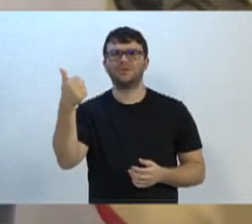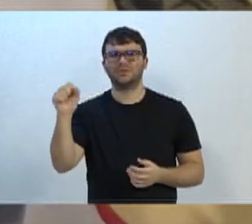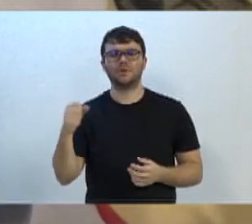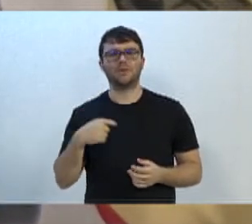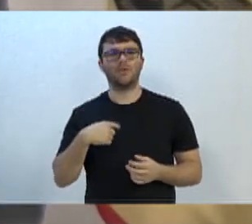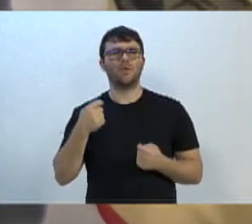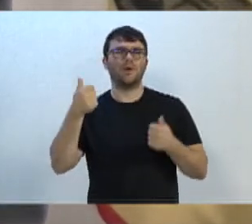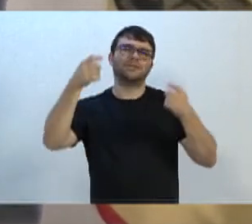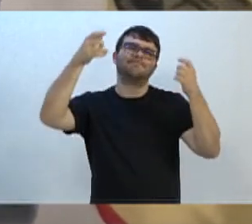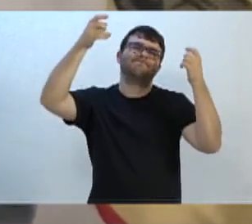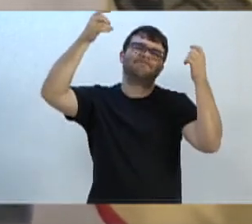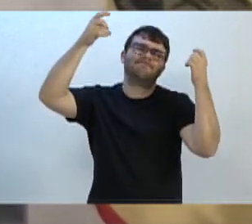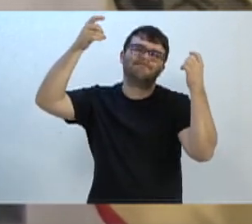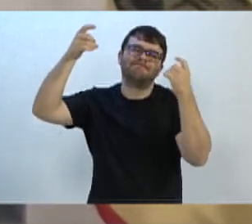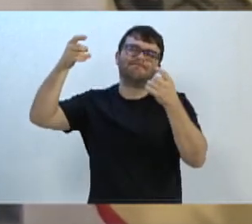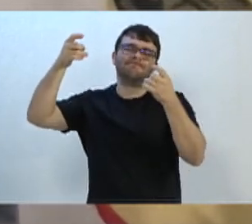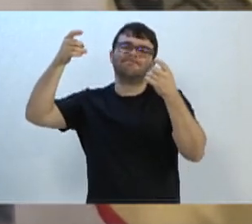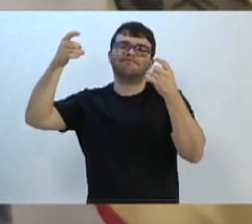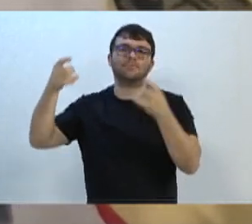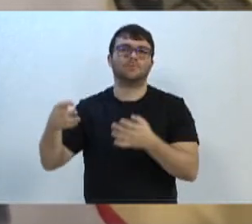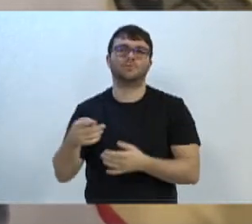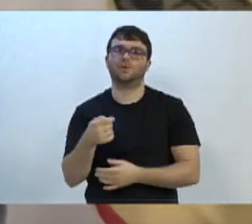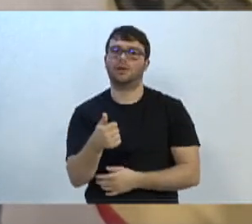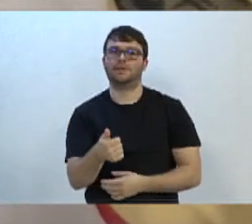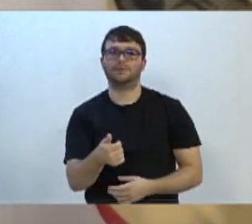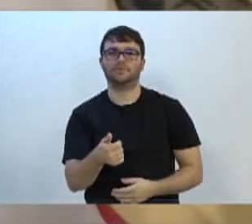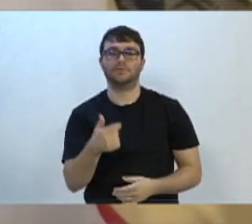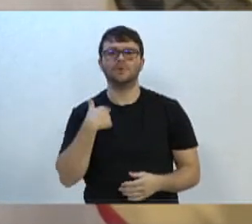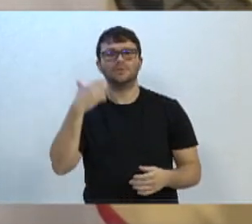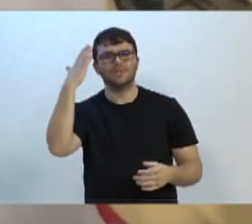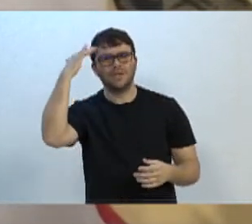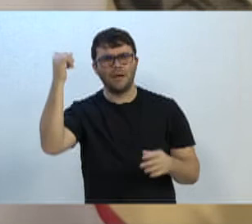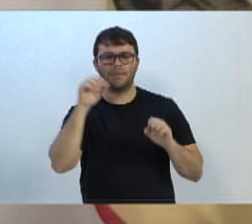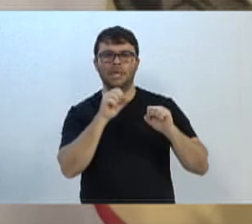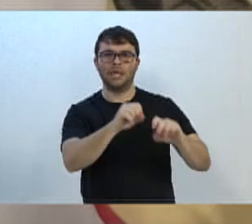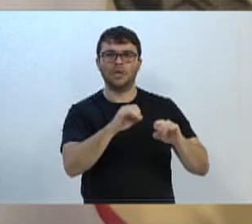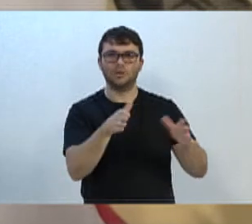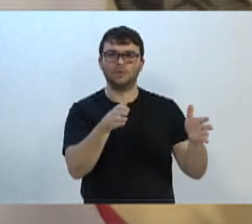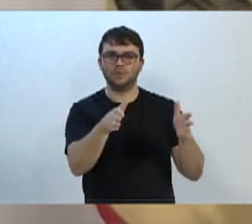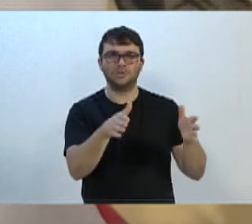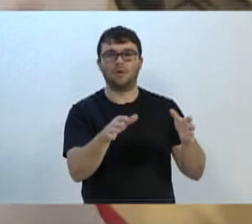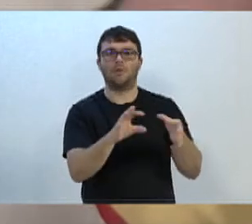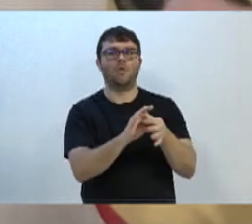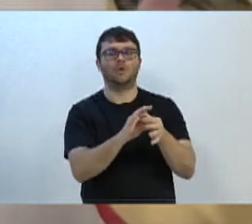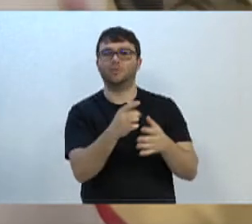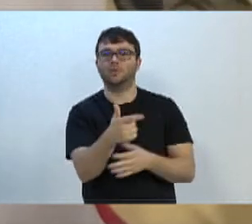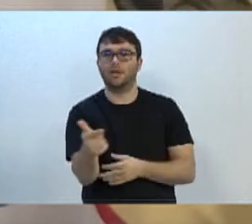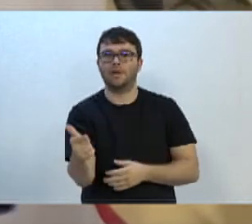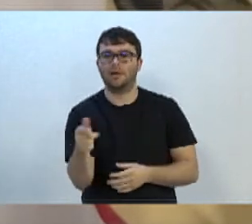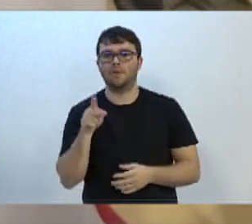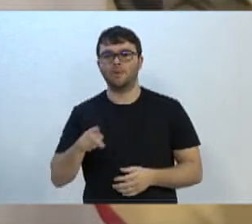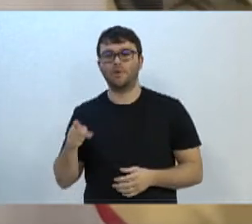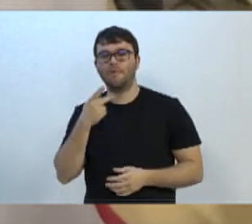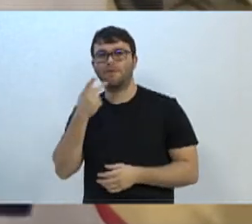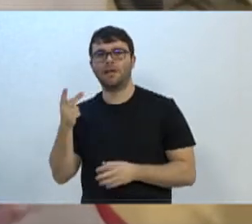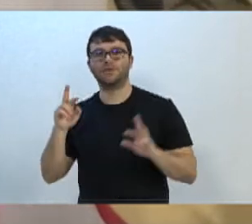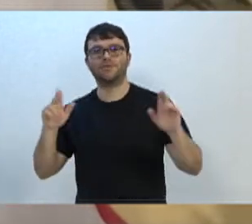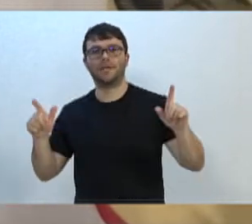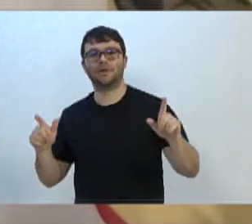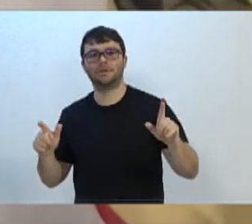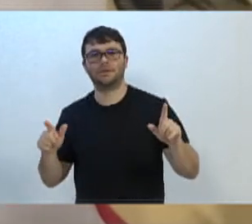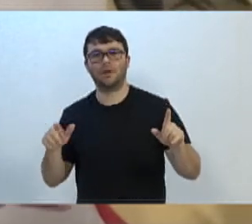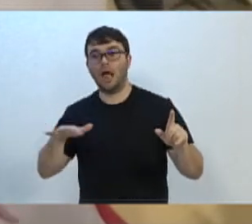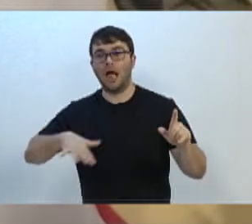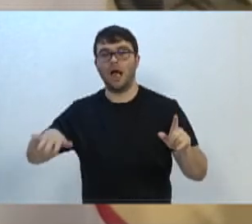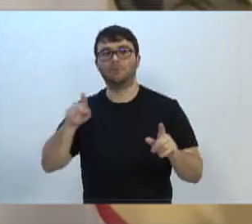desculpa mas eu sempre soube que a nossa classe a educação de uma certa forma era desunida Professor falava uma linguagem e nem dentro